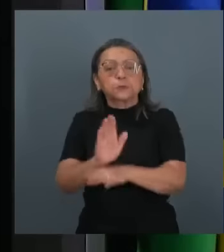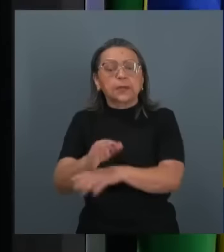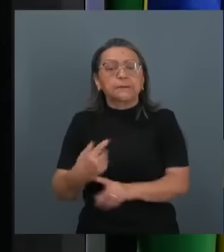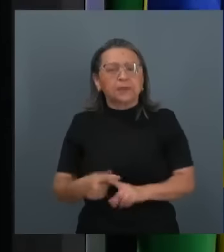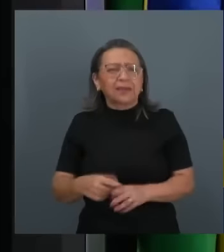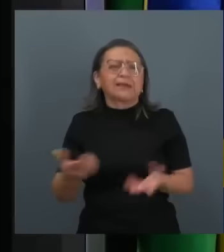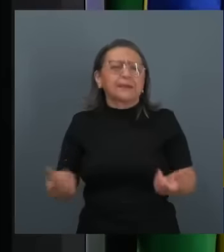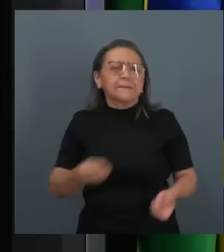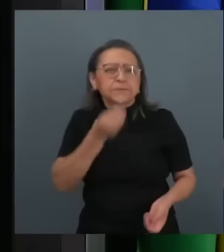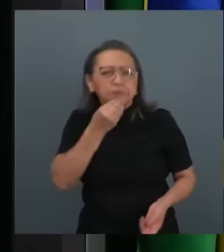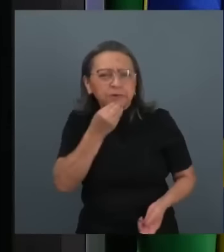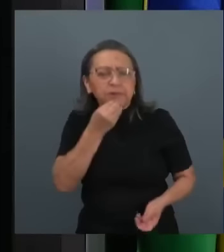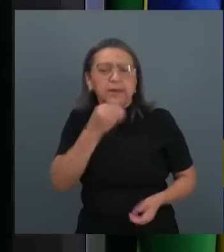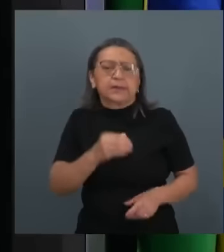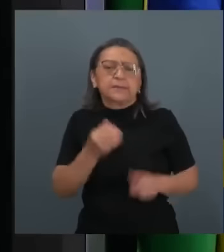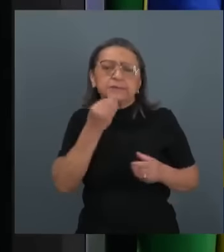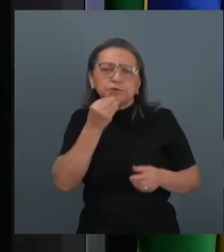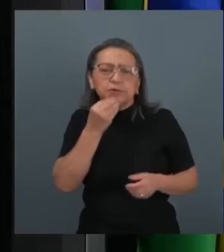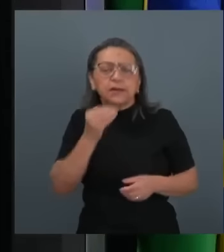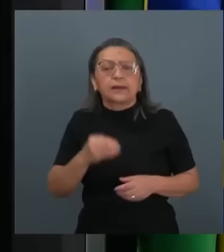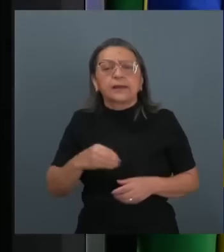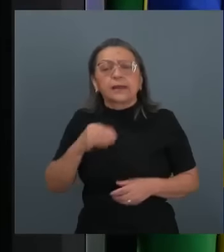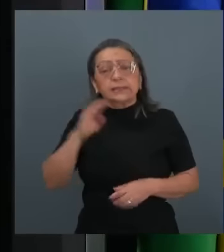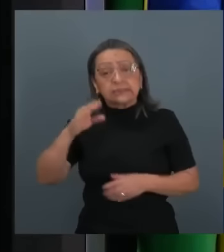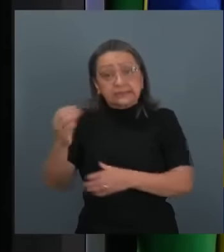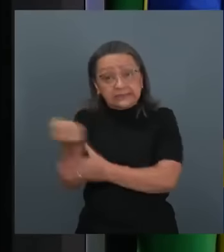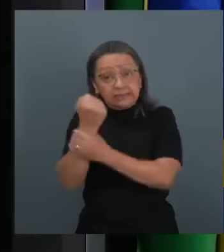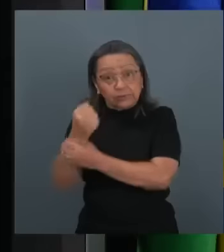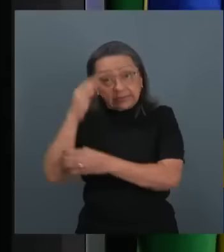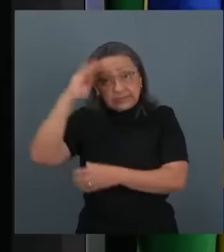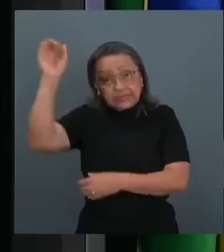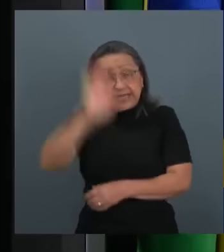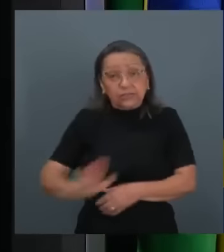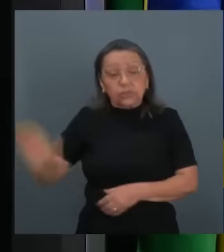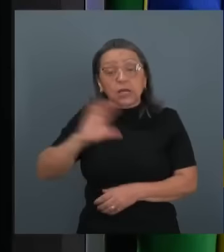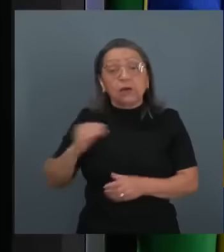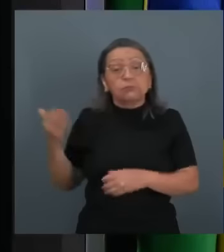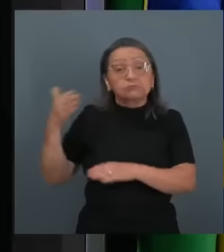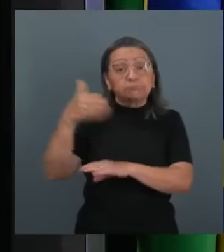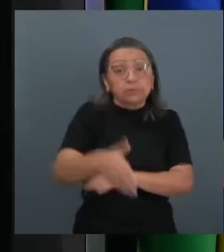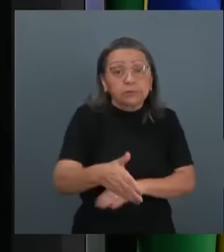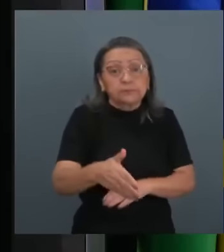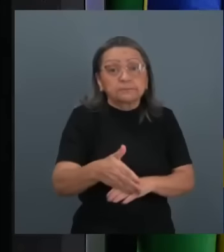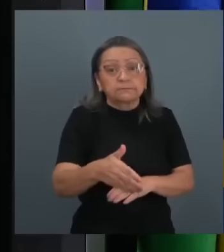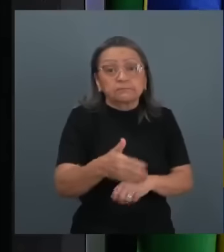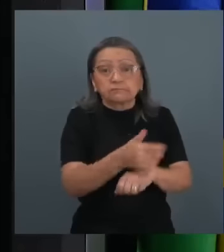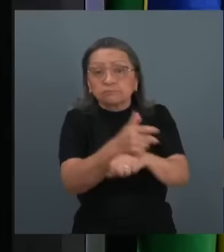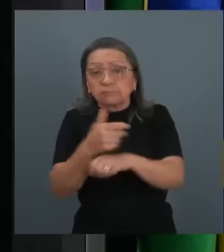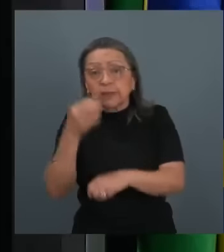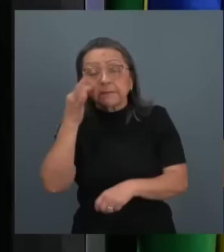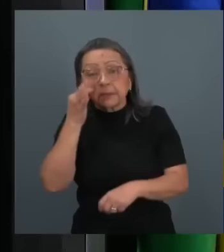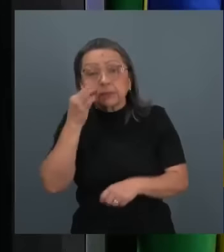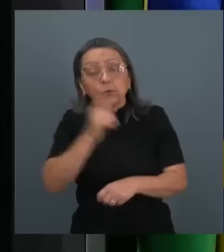pelo menos a Força Nacional de Segurança, estando mais presente com a intervenção federal, o meu